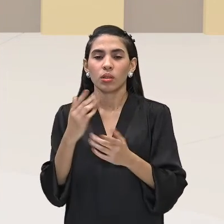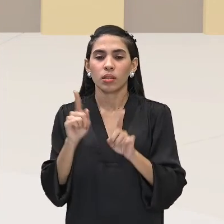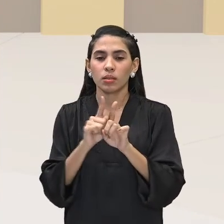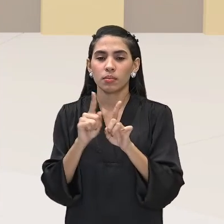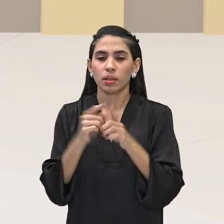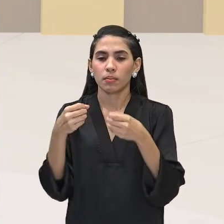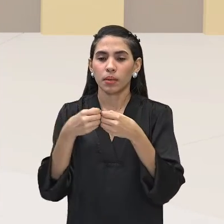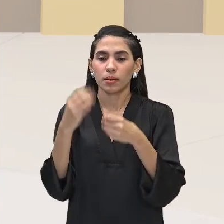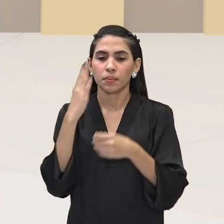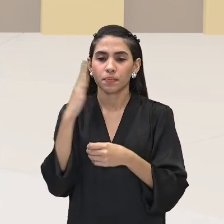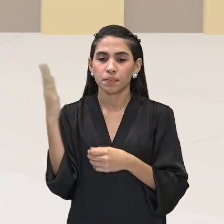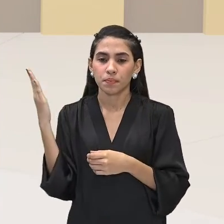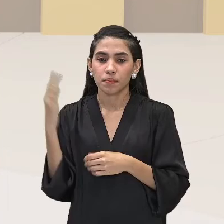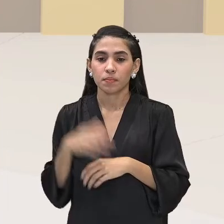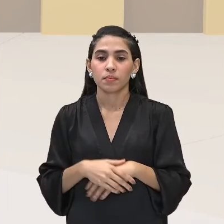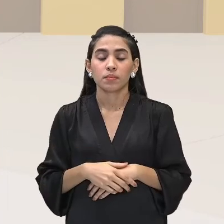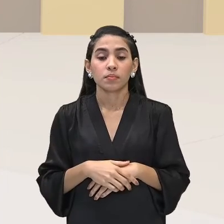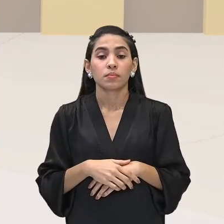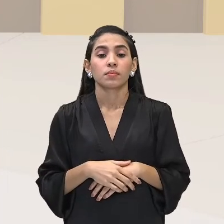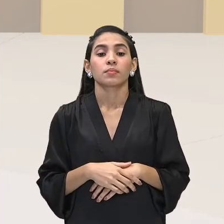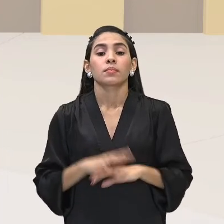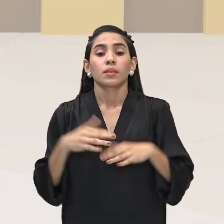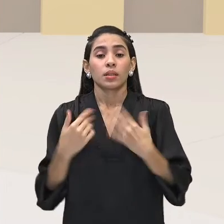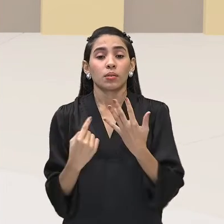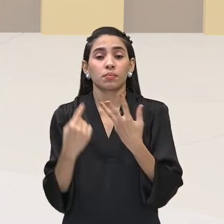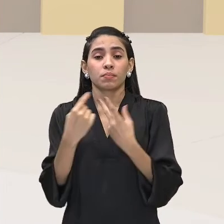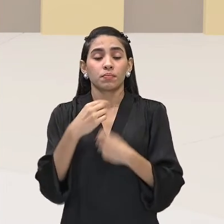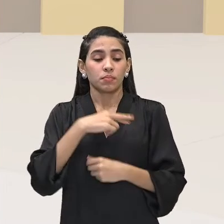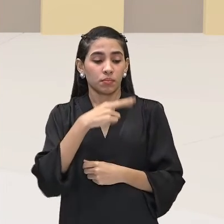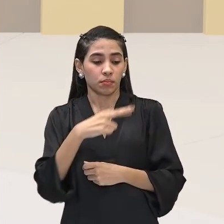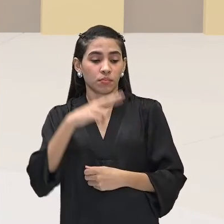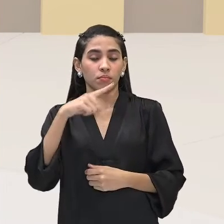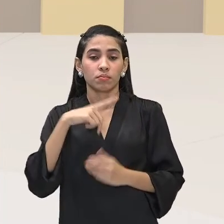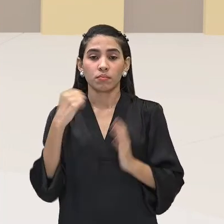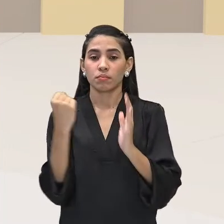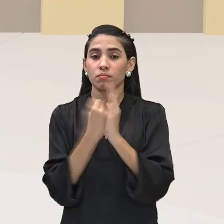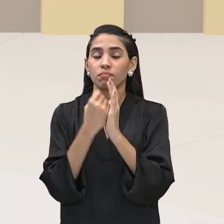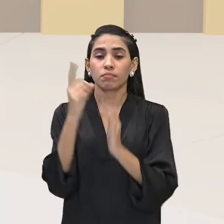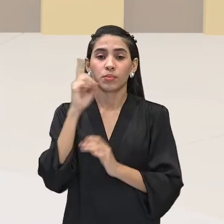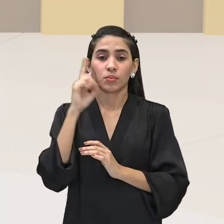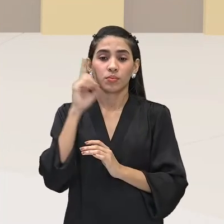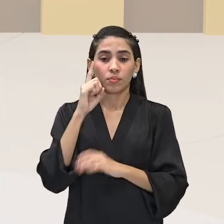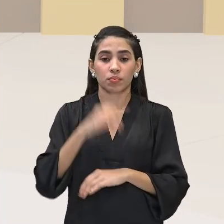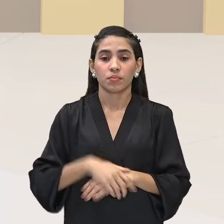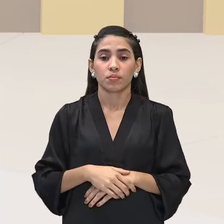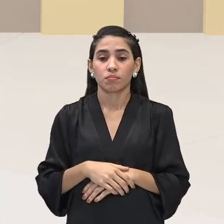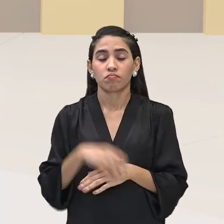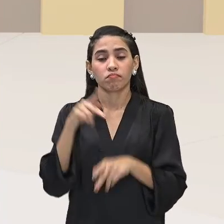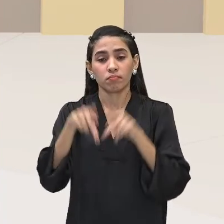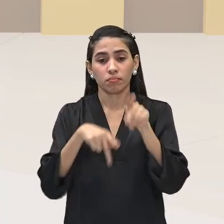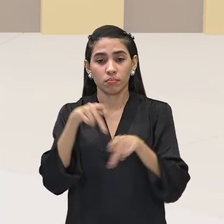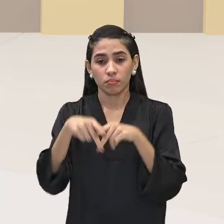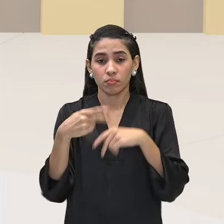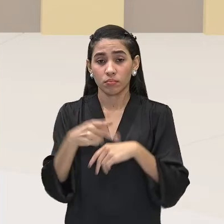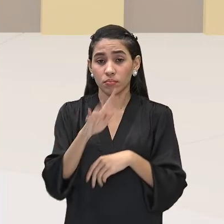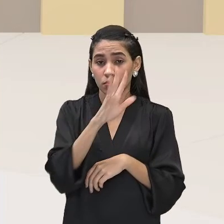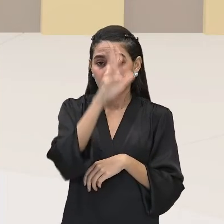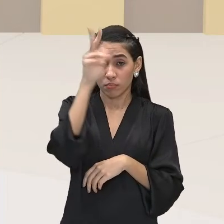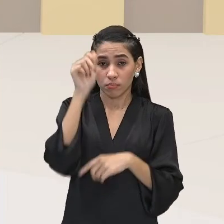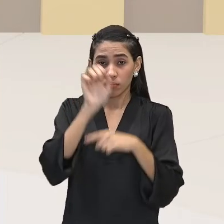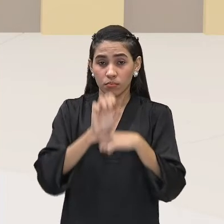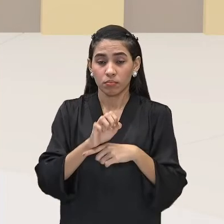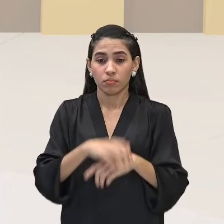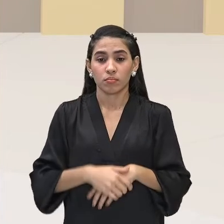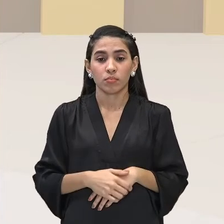Carmo. Tá? Então, essas questões religiosas estão marcadas no dia a dia das populações do nosso estado. E a